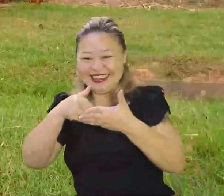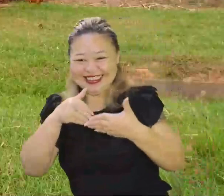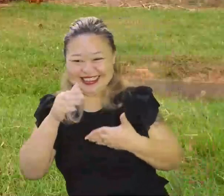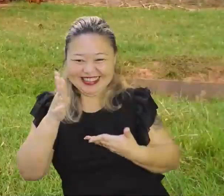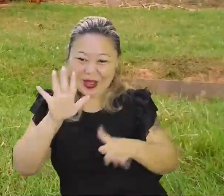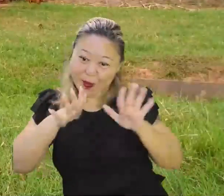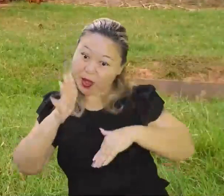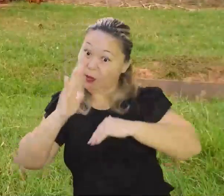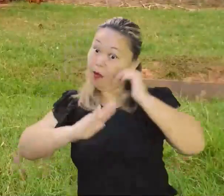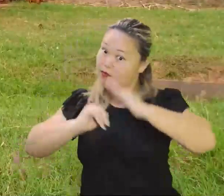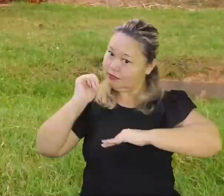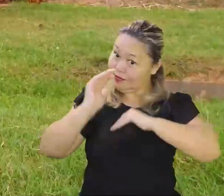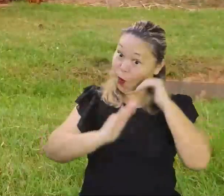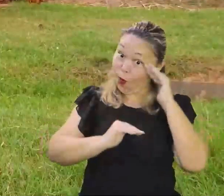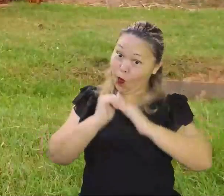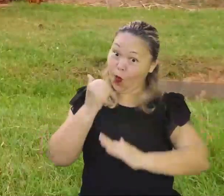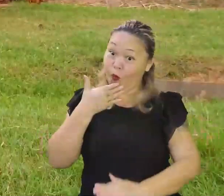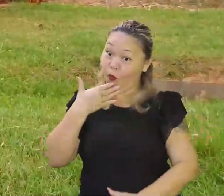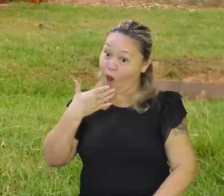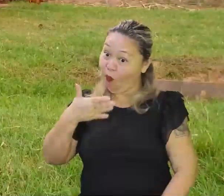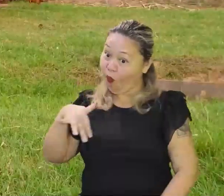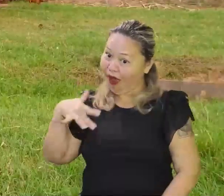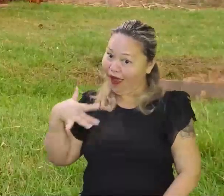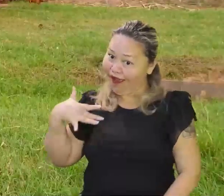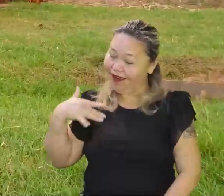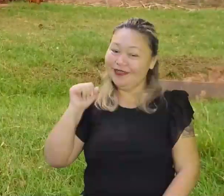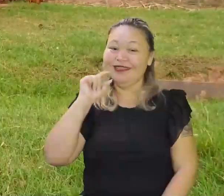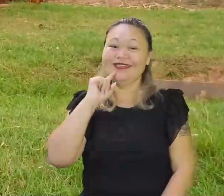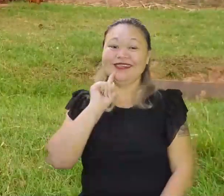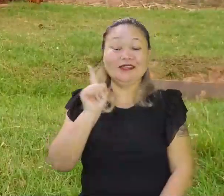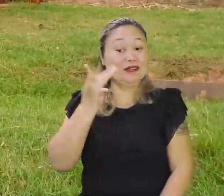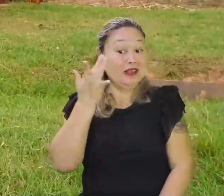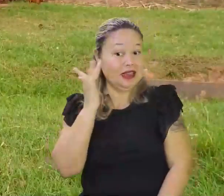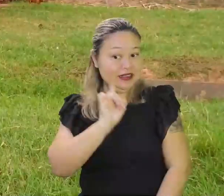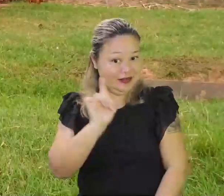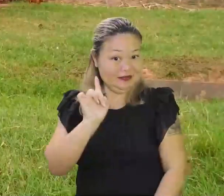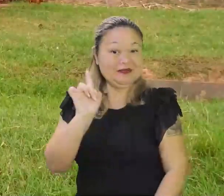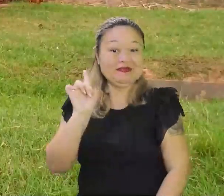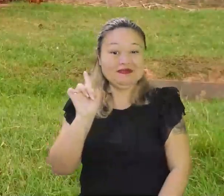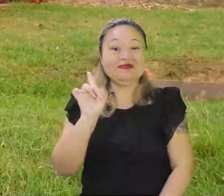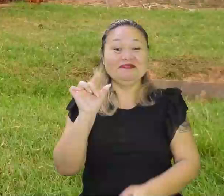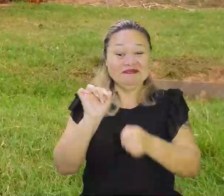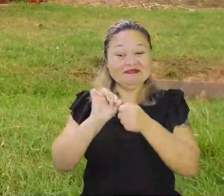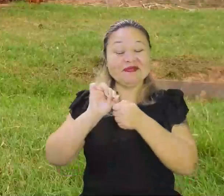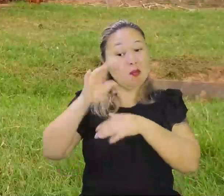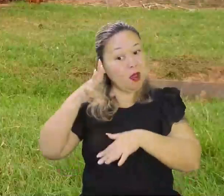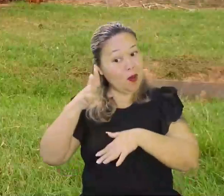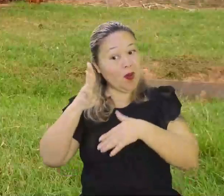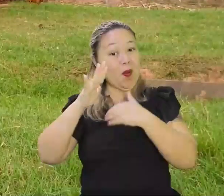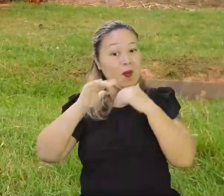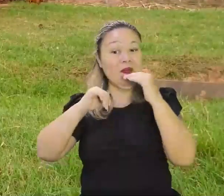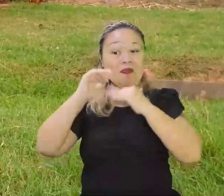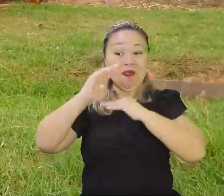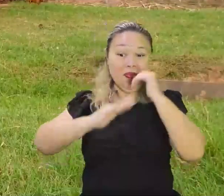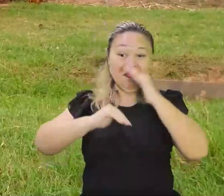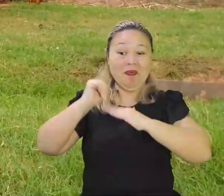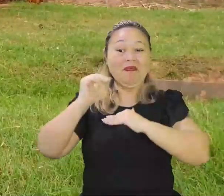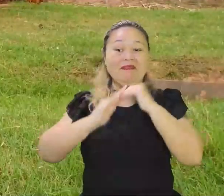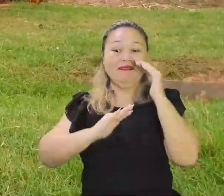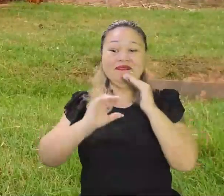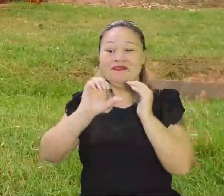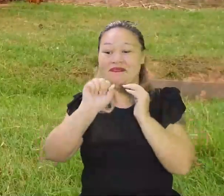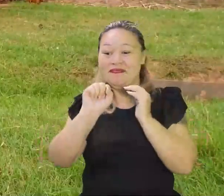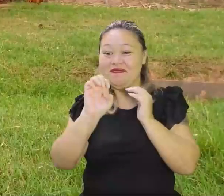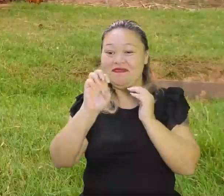semi-profissional. Semi-profissional. Ninguém sabe, mas a gente classifica como semi-profissional, né?